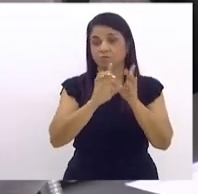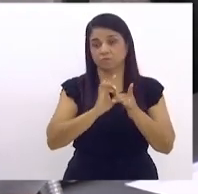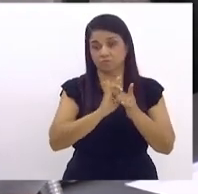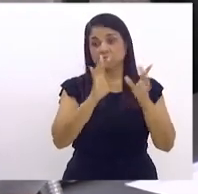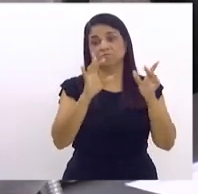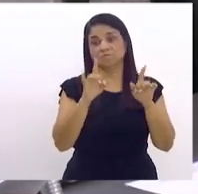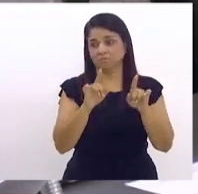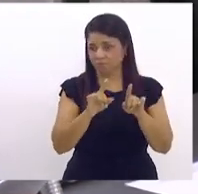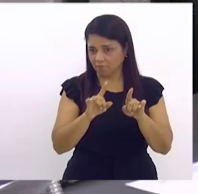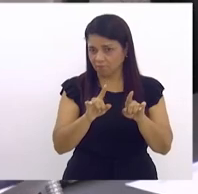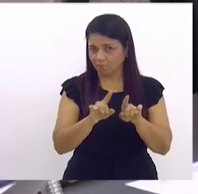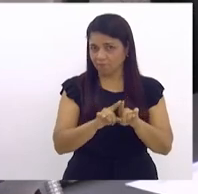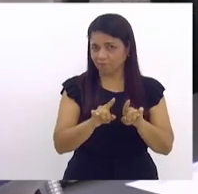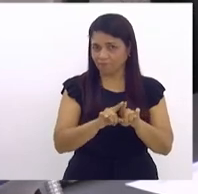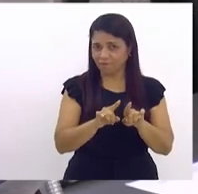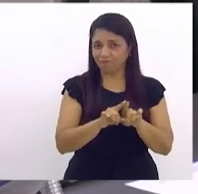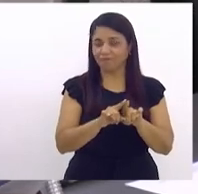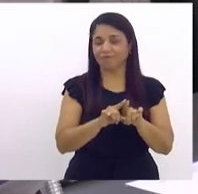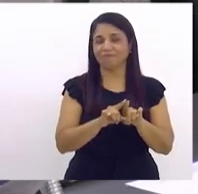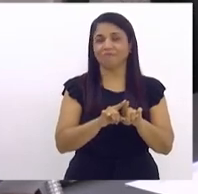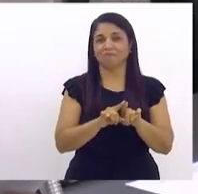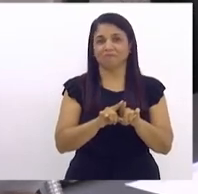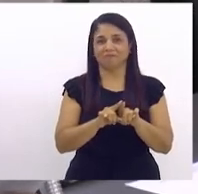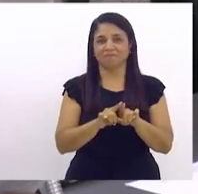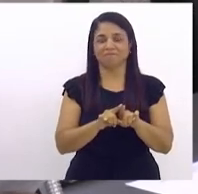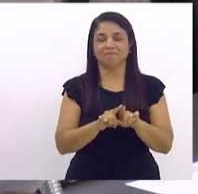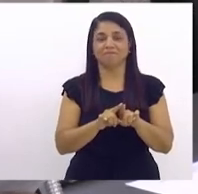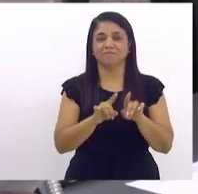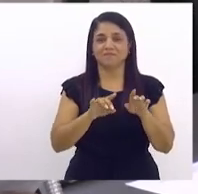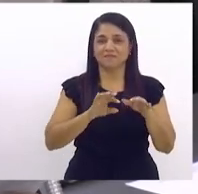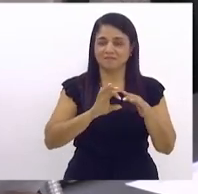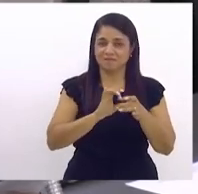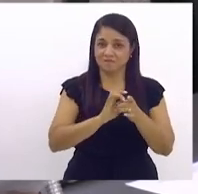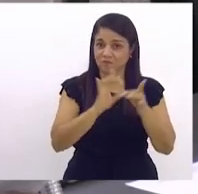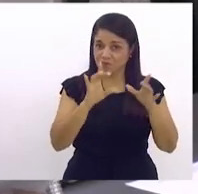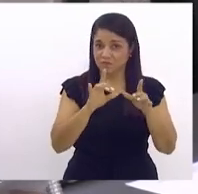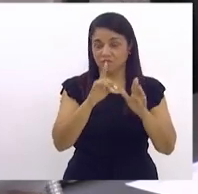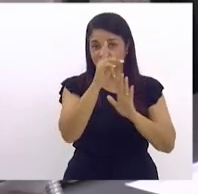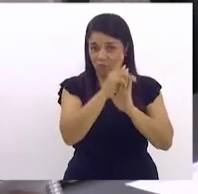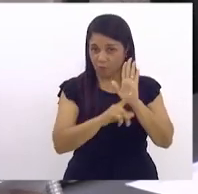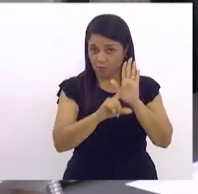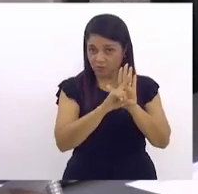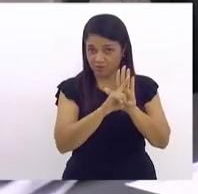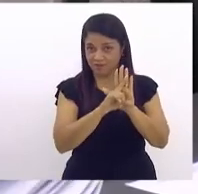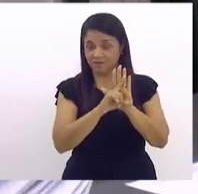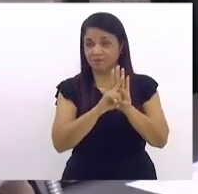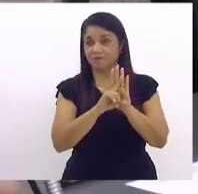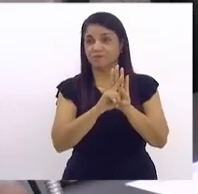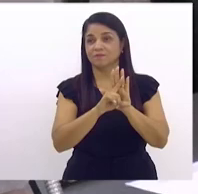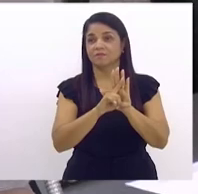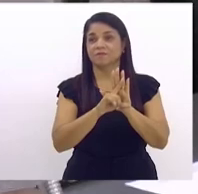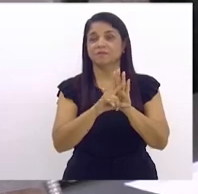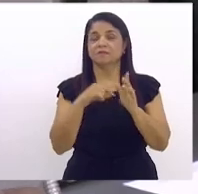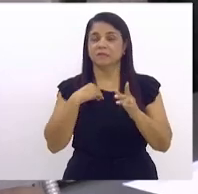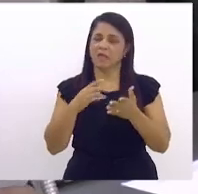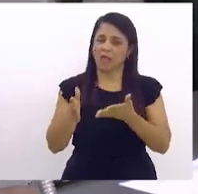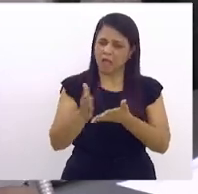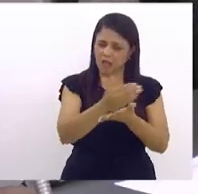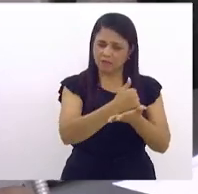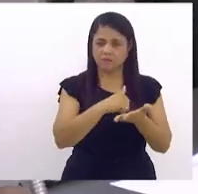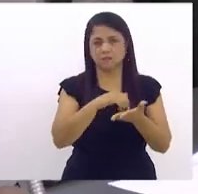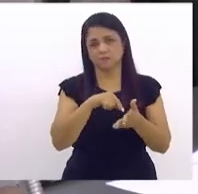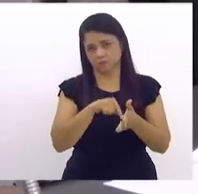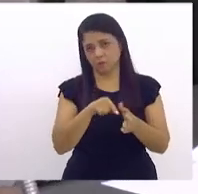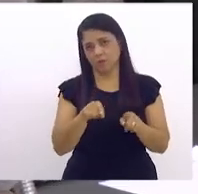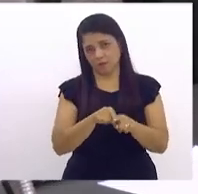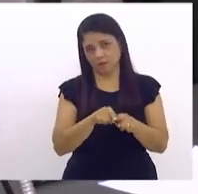tenho meu receio que, ainda que torne meramente autorizativo, adentra numa questão crucial aí, que é a arrecadação. Presidente, eu queria